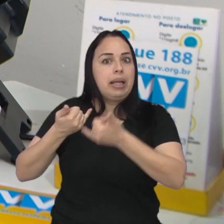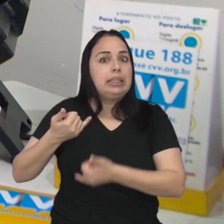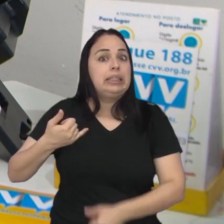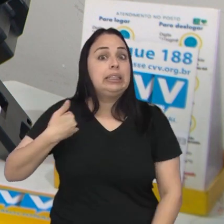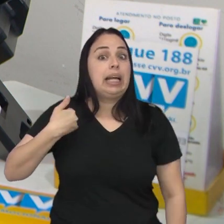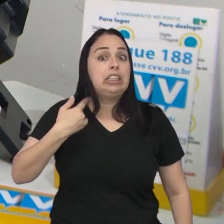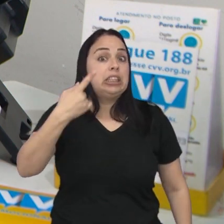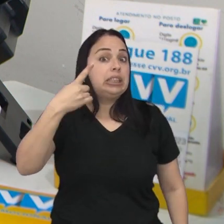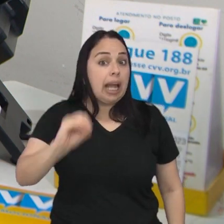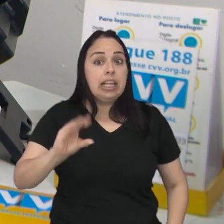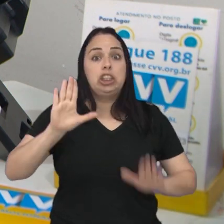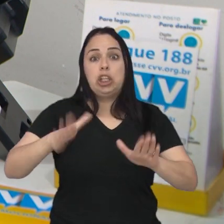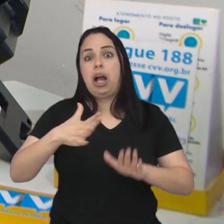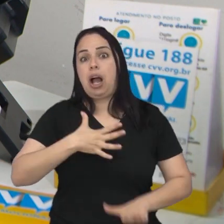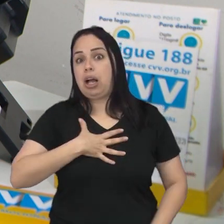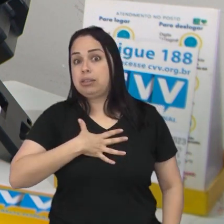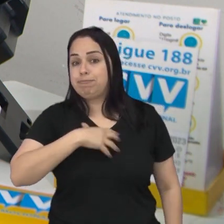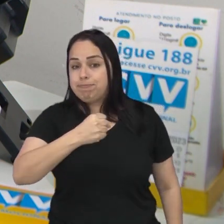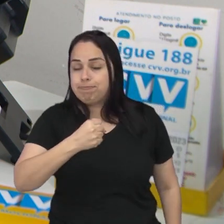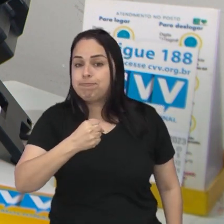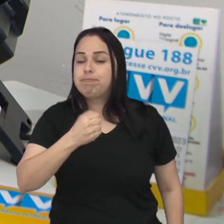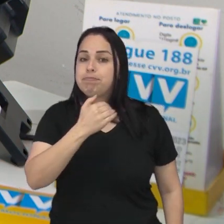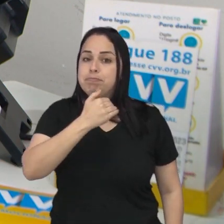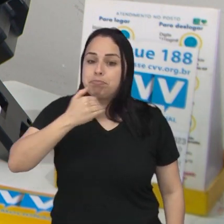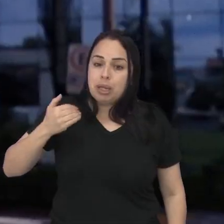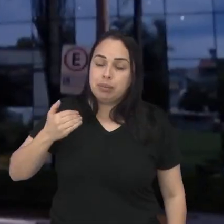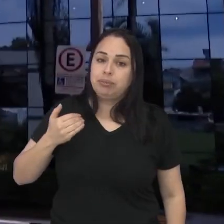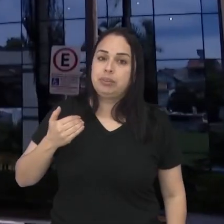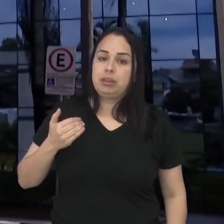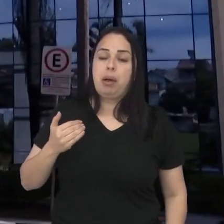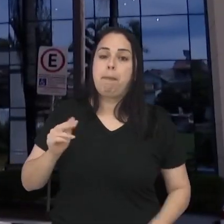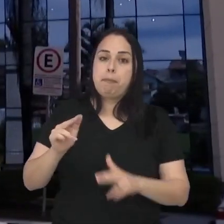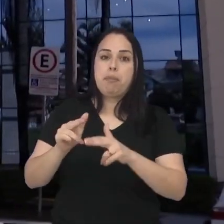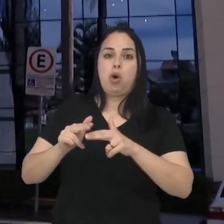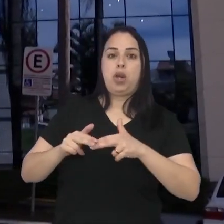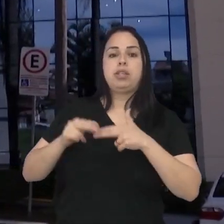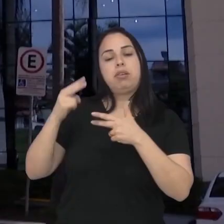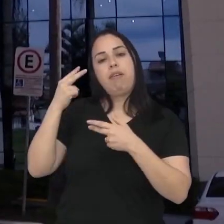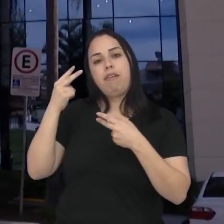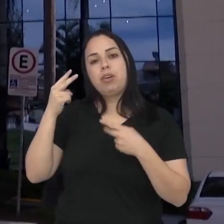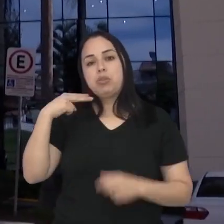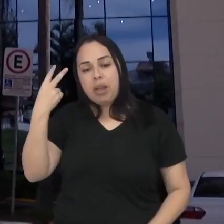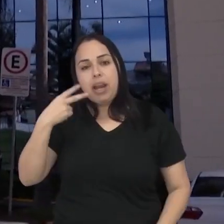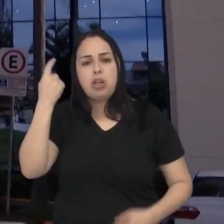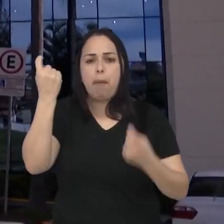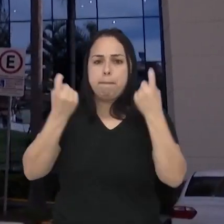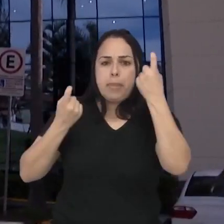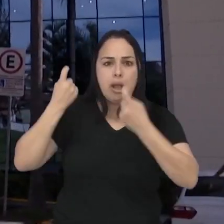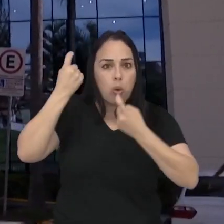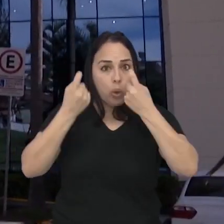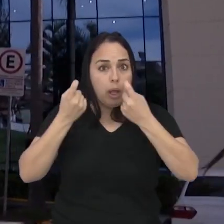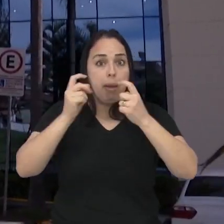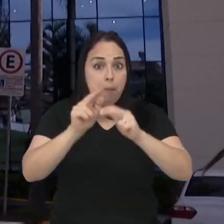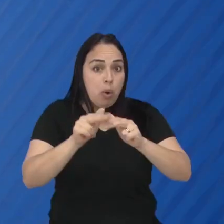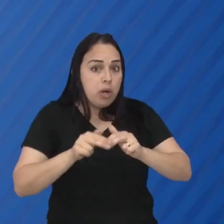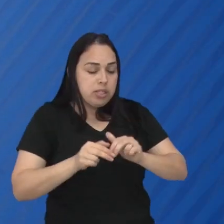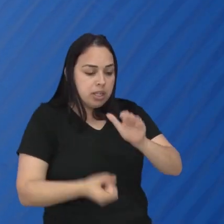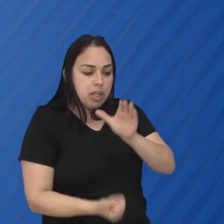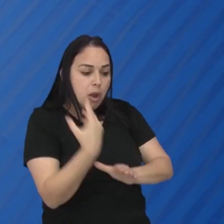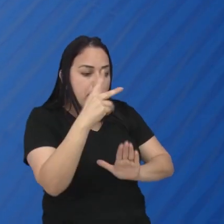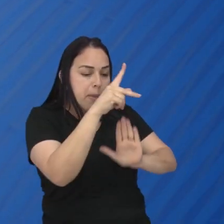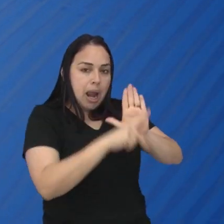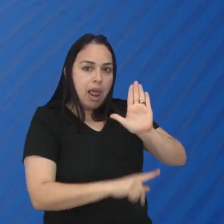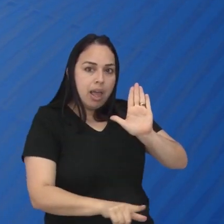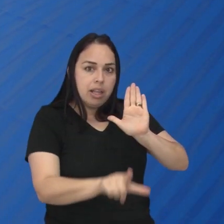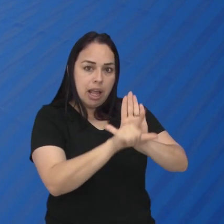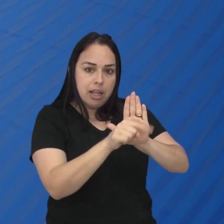de crianças com 10 anos que suicidaram-se. O assunto desperta a preocupação da Câmara Municipal, que aprovou